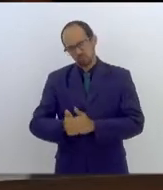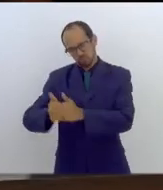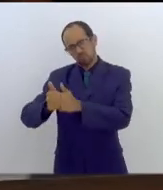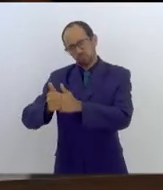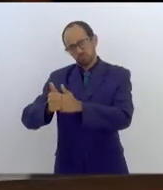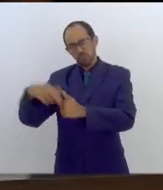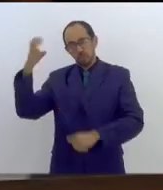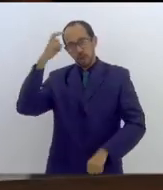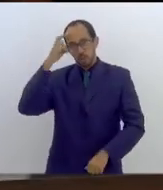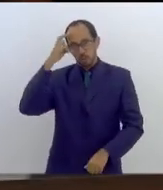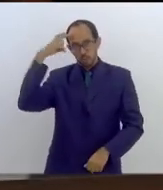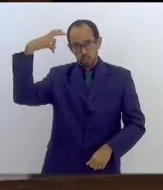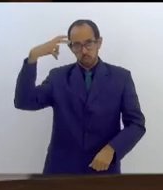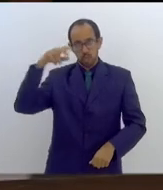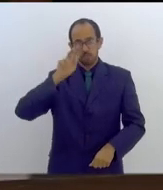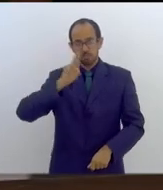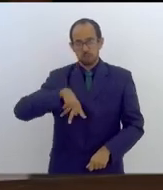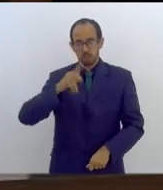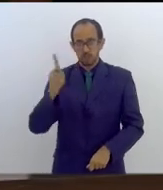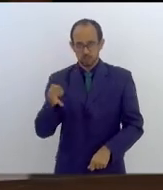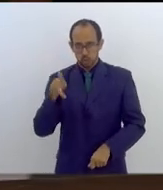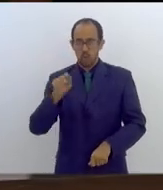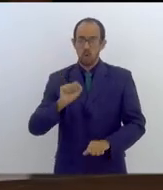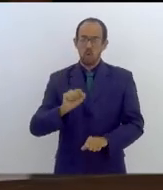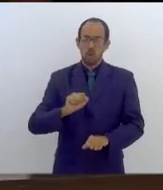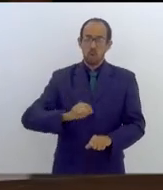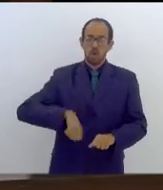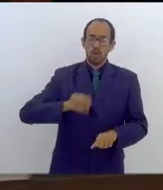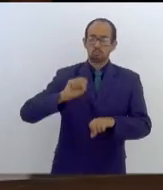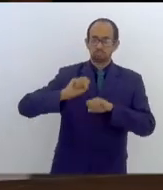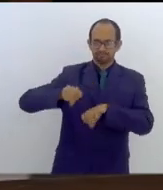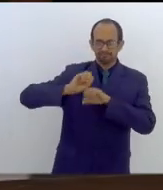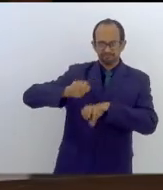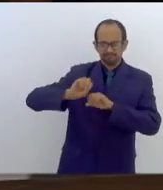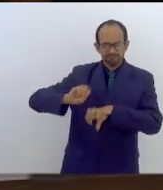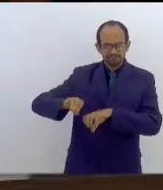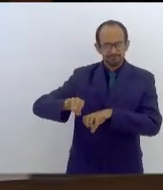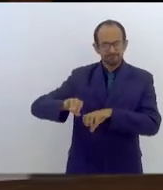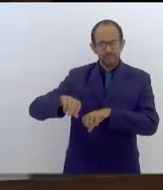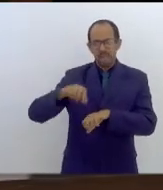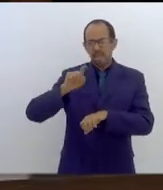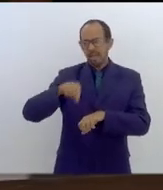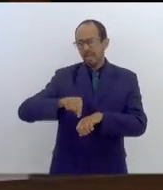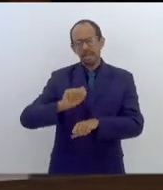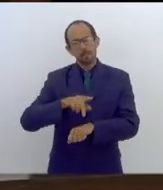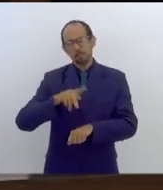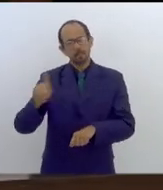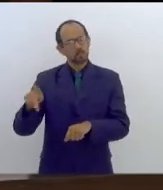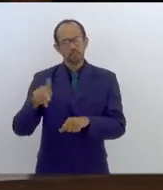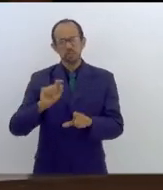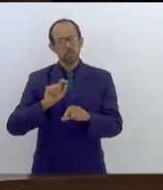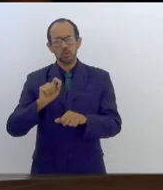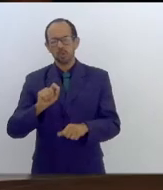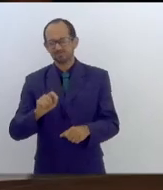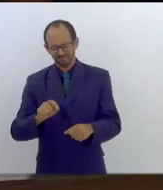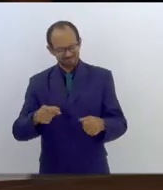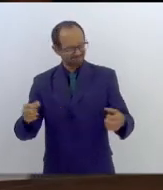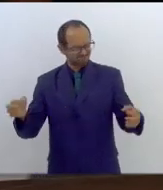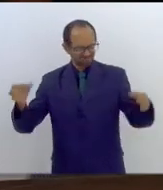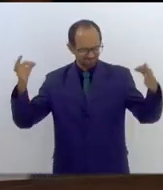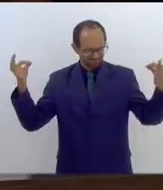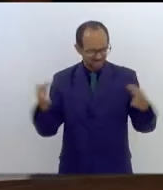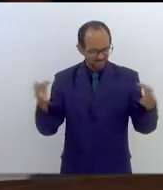da Cultura professor acadêmico é um magistrado íntegro